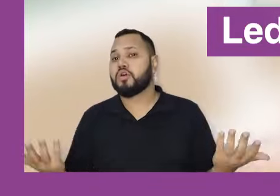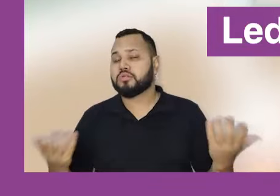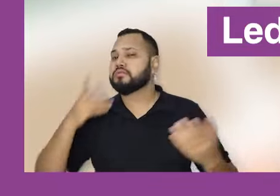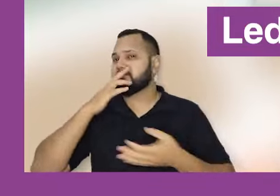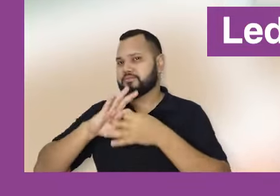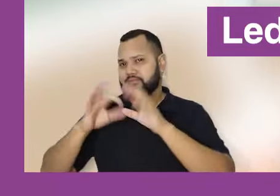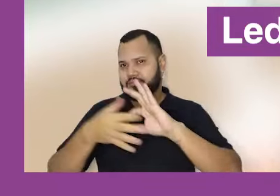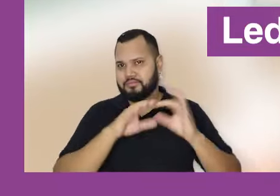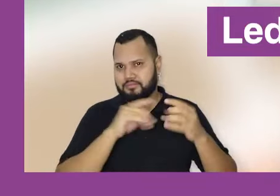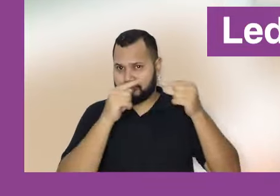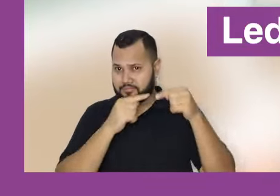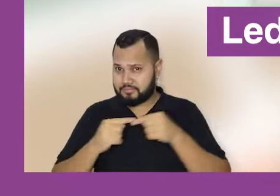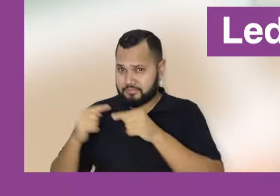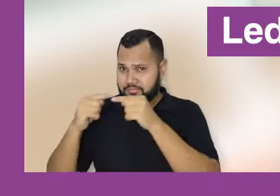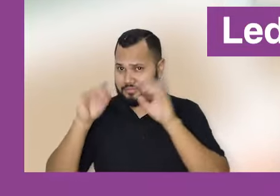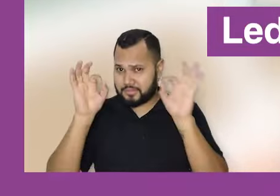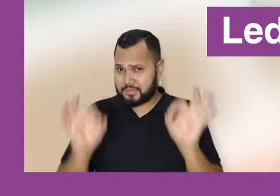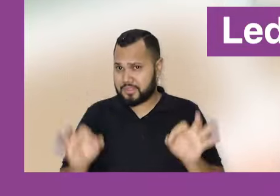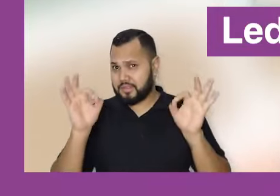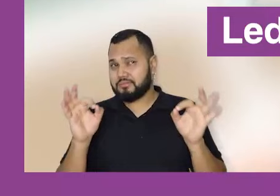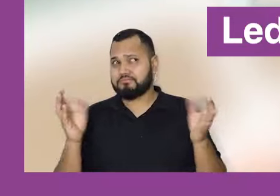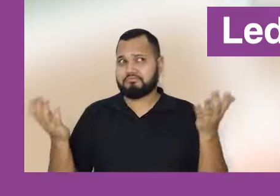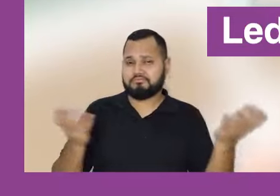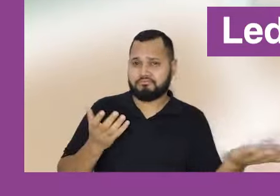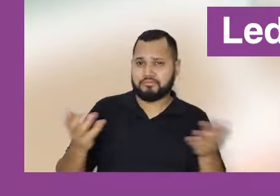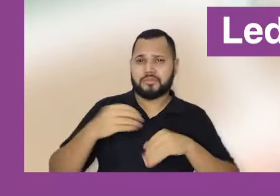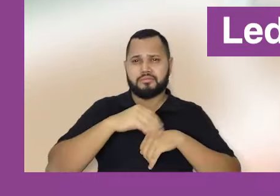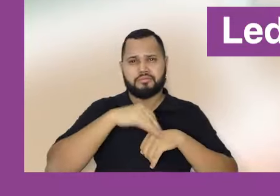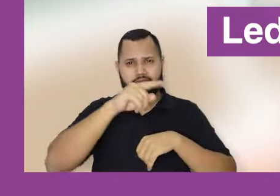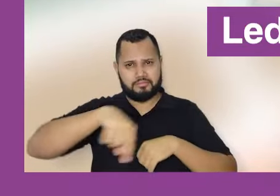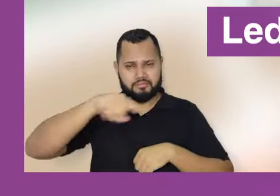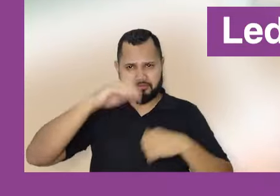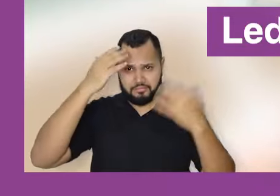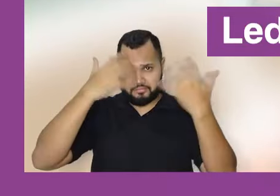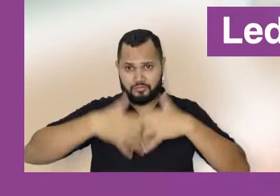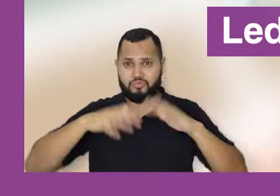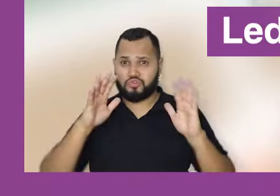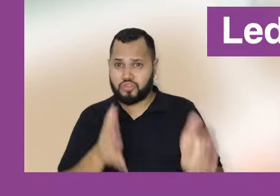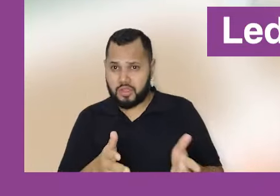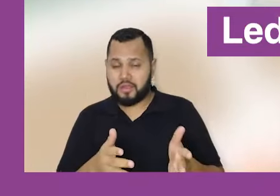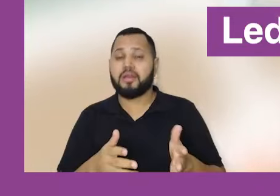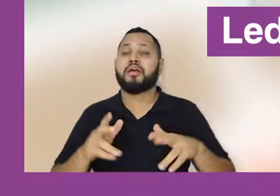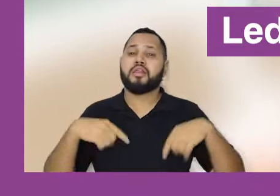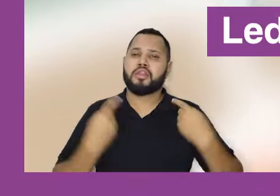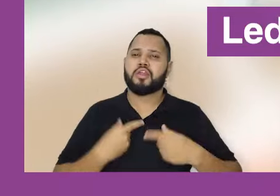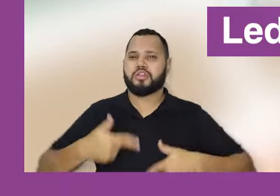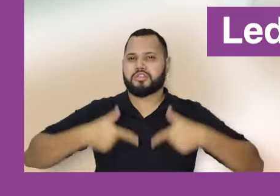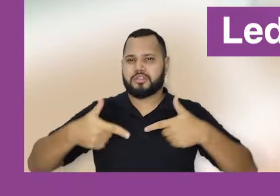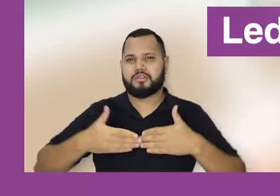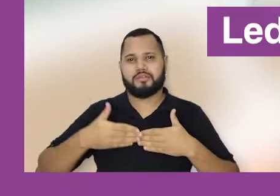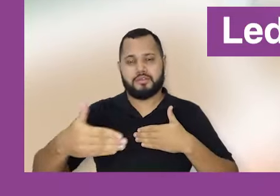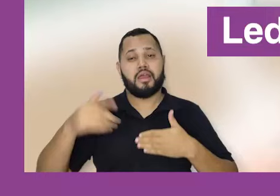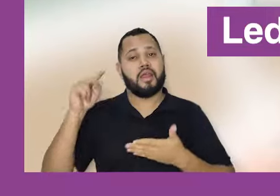em sintonia incoerência com esse valor que eu transmito para as pessoas e que eu tenho na parede Então vamos em frente